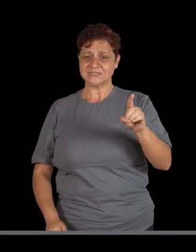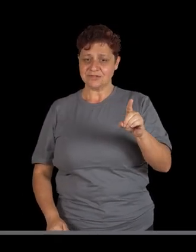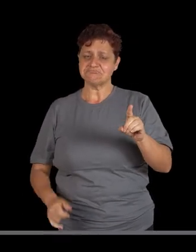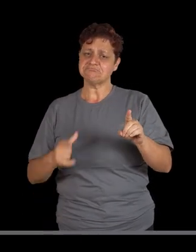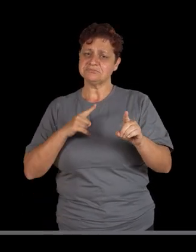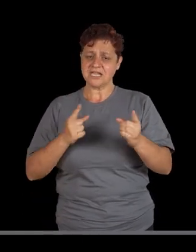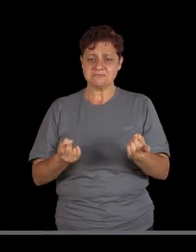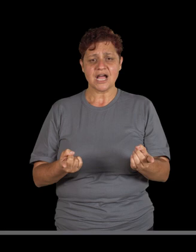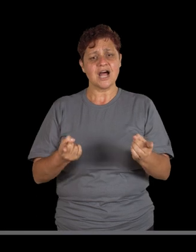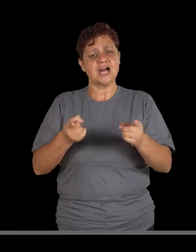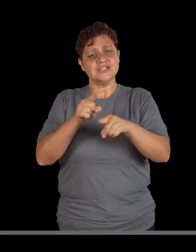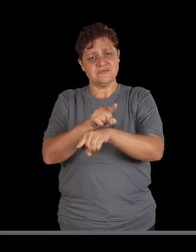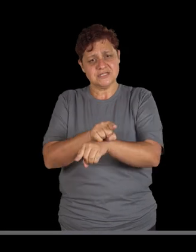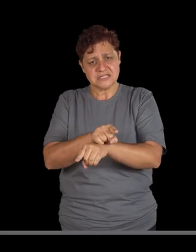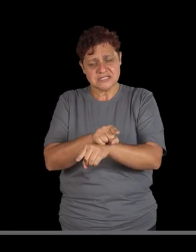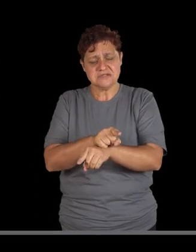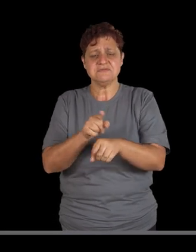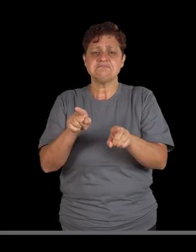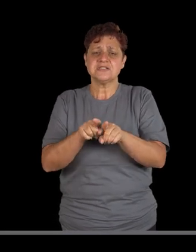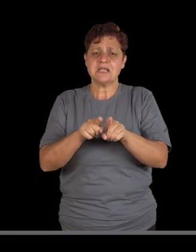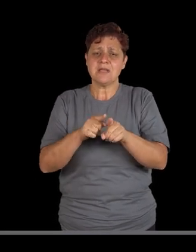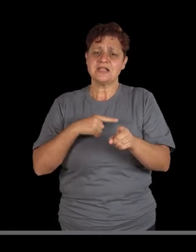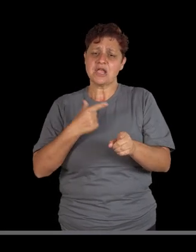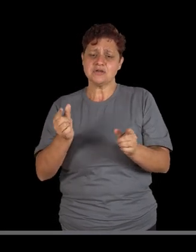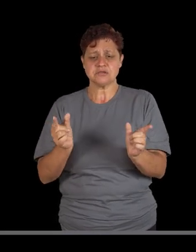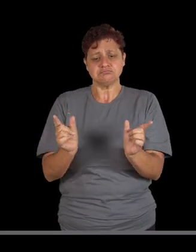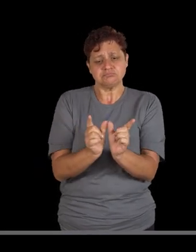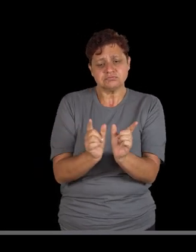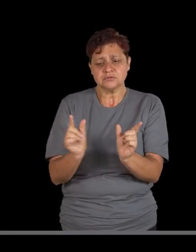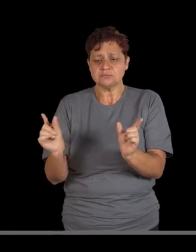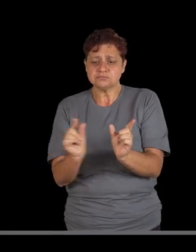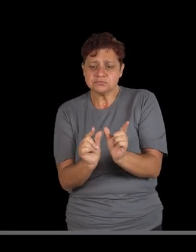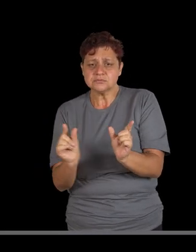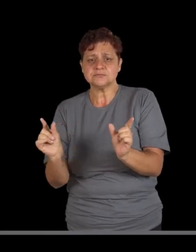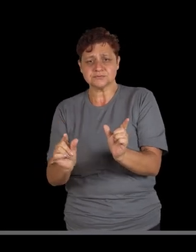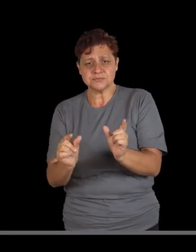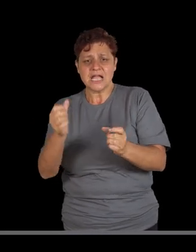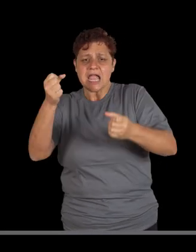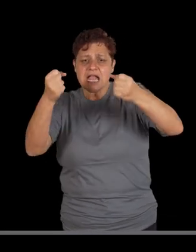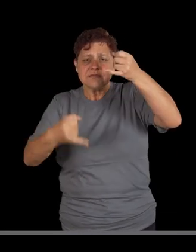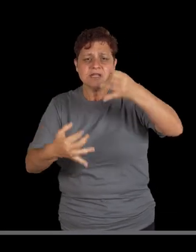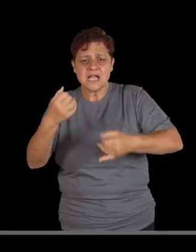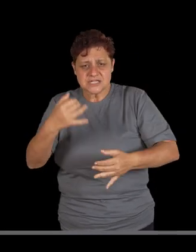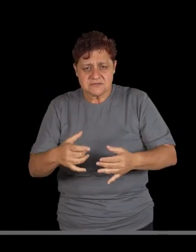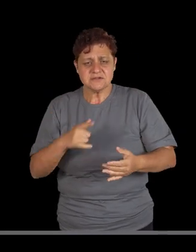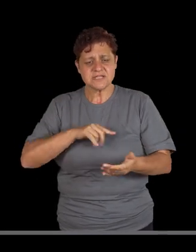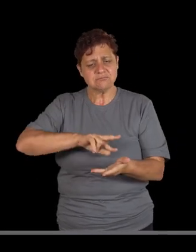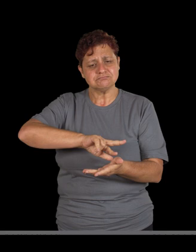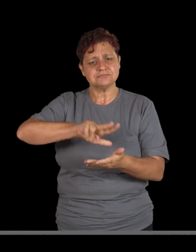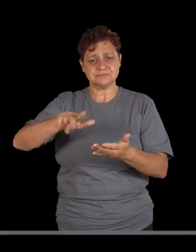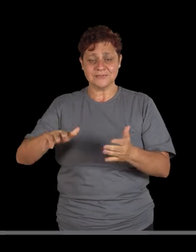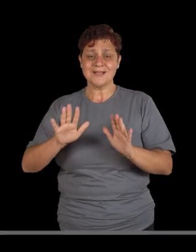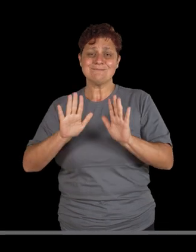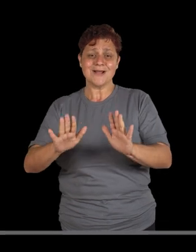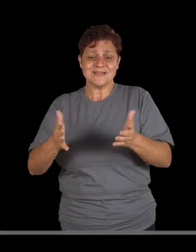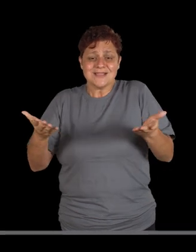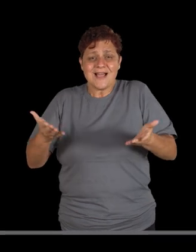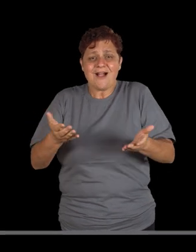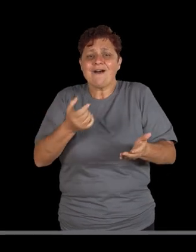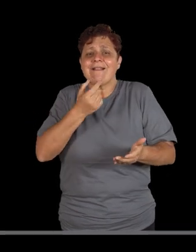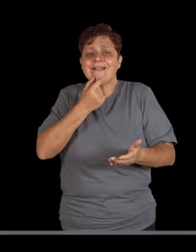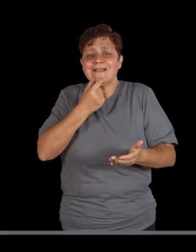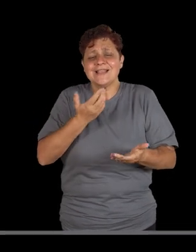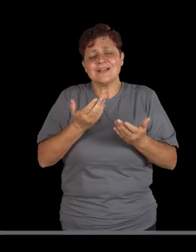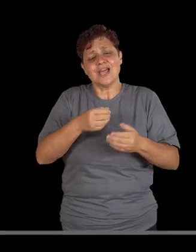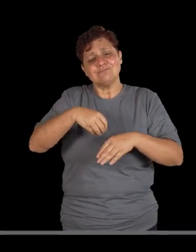Conjunções adversativas, conjunções consecutivas, conjunções explicativas, enfim. Mas a ideia aqui não é essa. A ideia aqui é passar